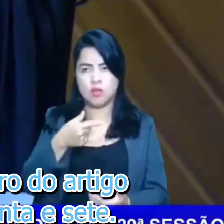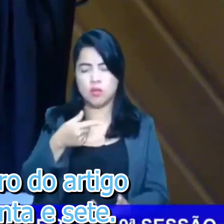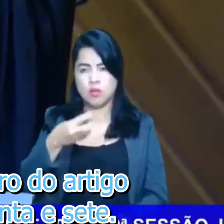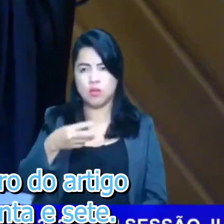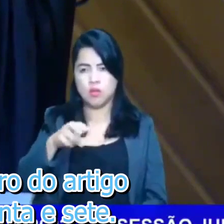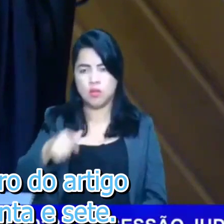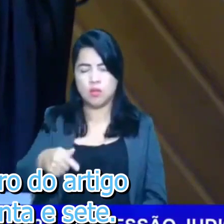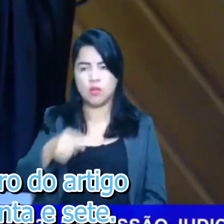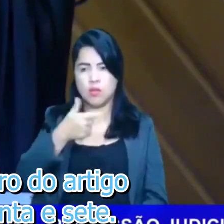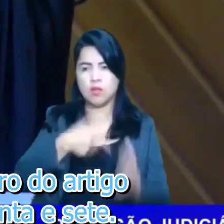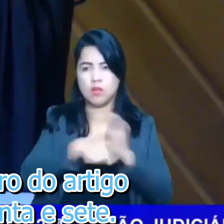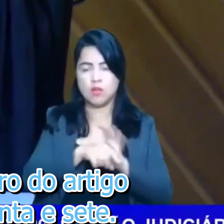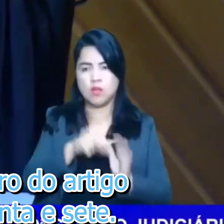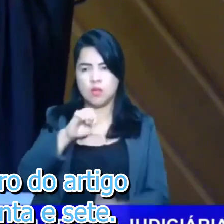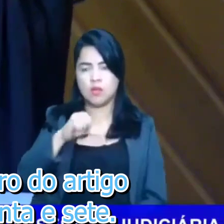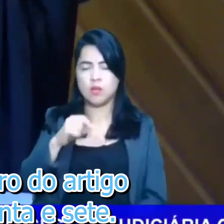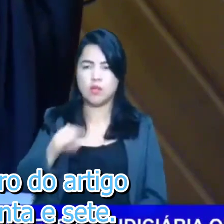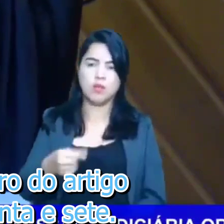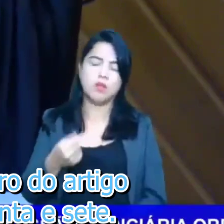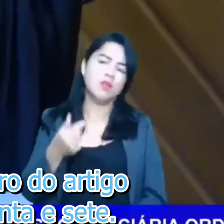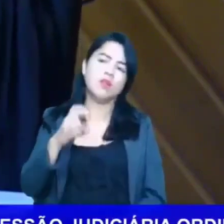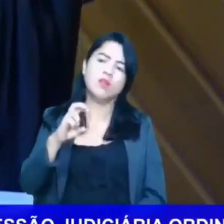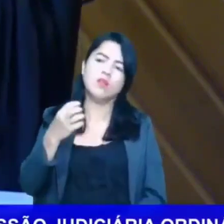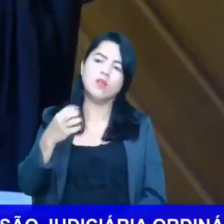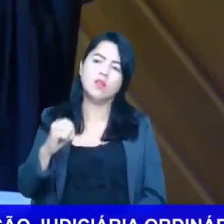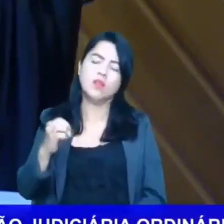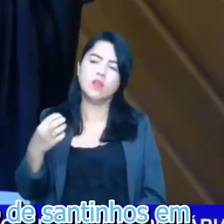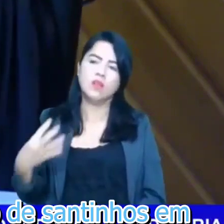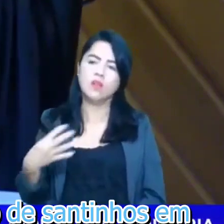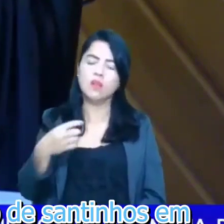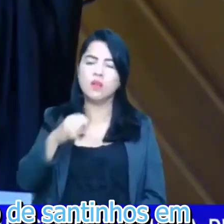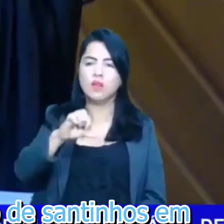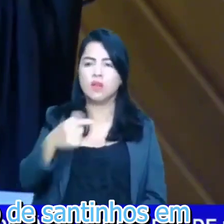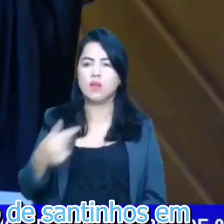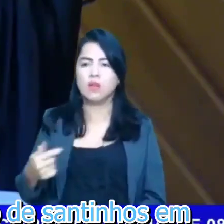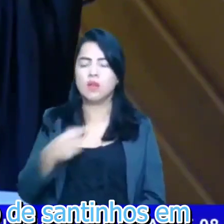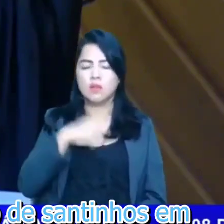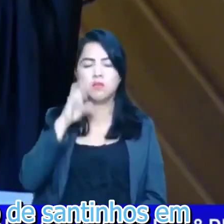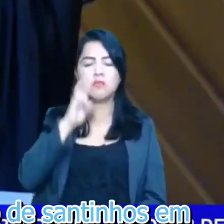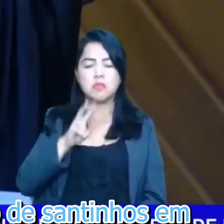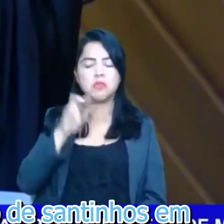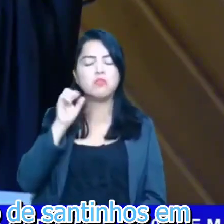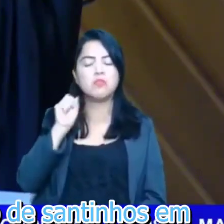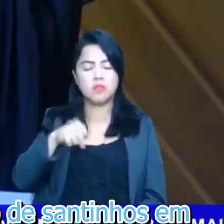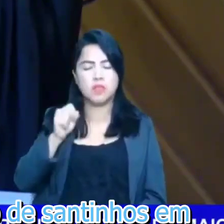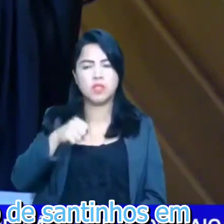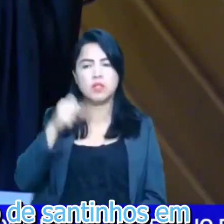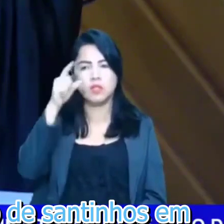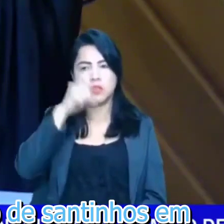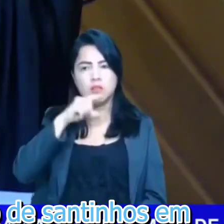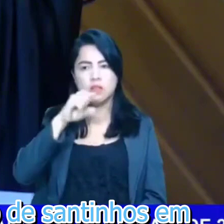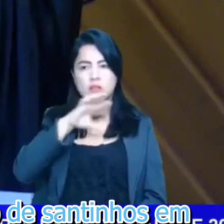da Lei 9.504, de 97. Considerando que há registro audiovisual confirmando